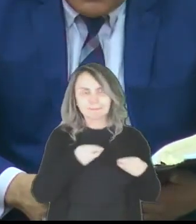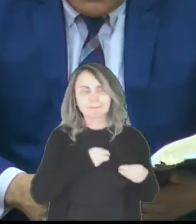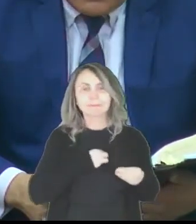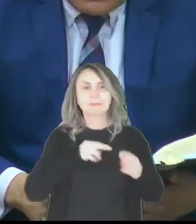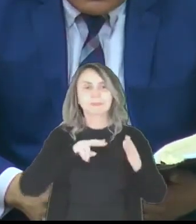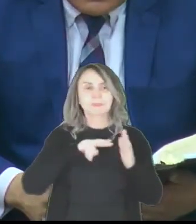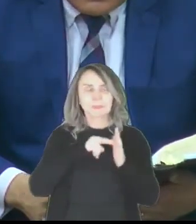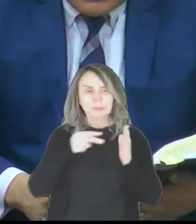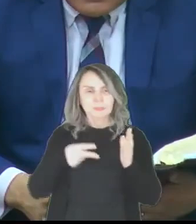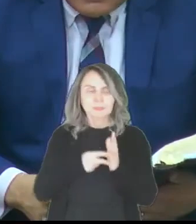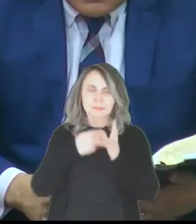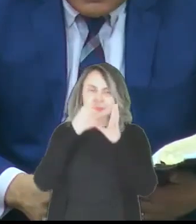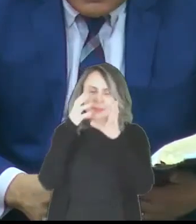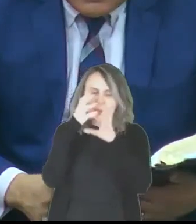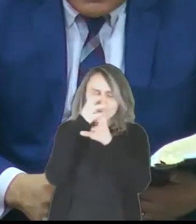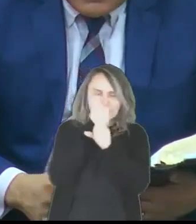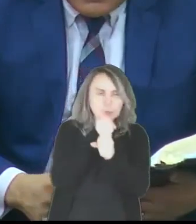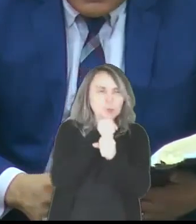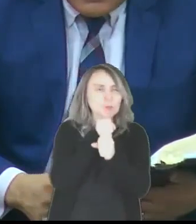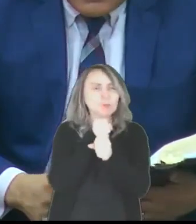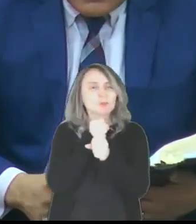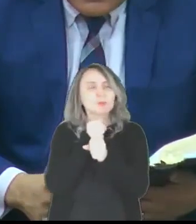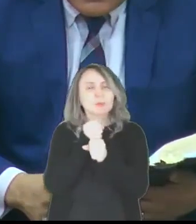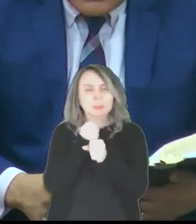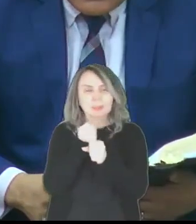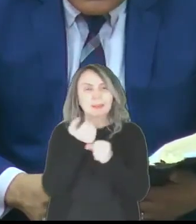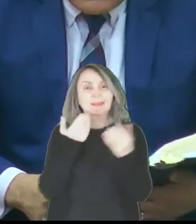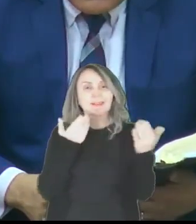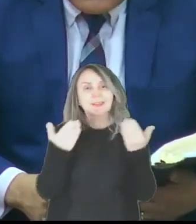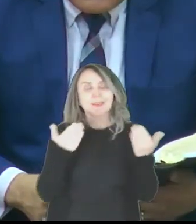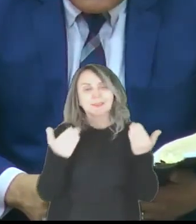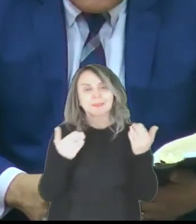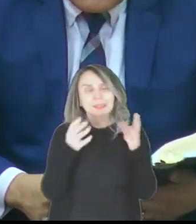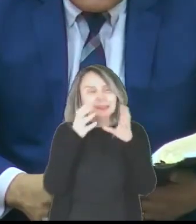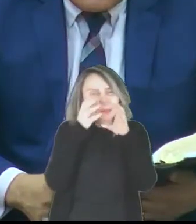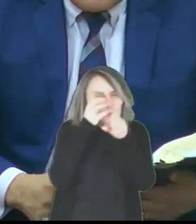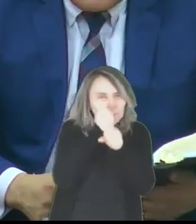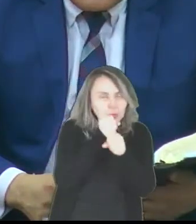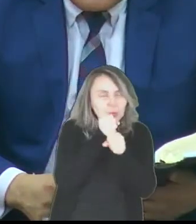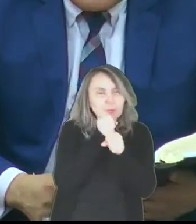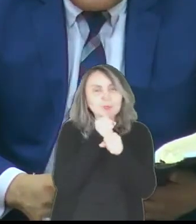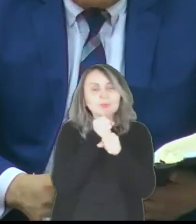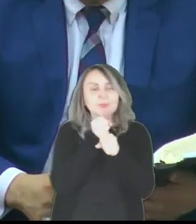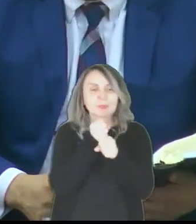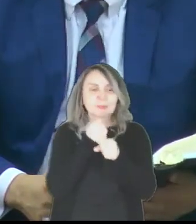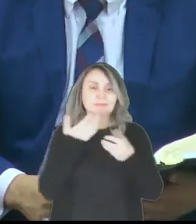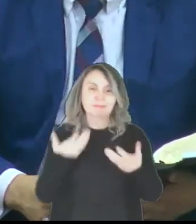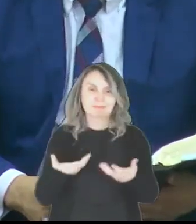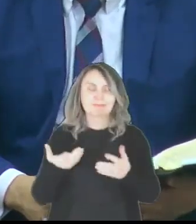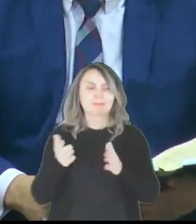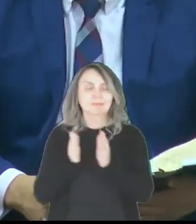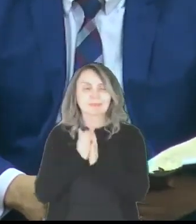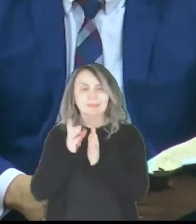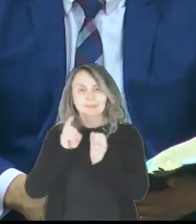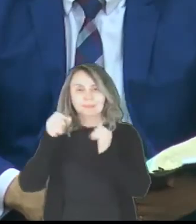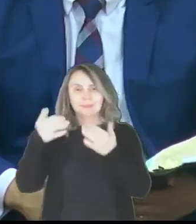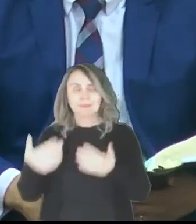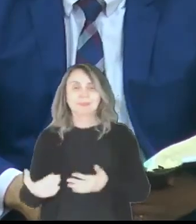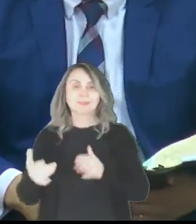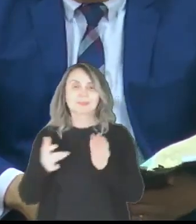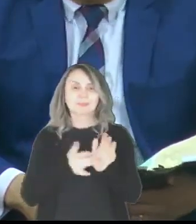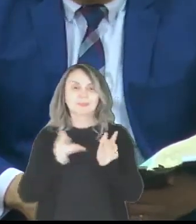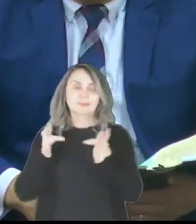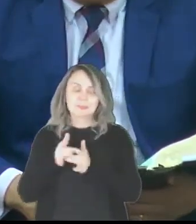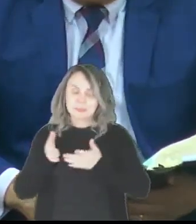é escuridão, o pecado é representado pelas trevas. E a Bíblia diz que Jesus nasceu à